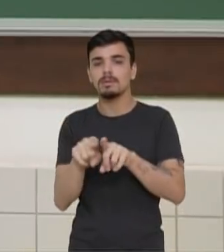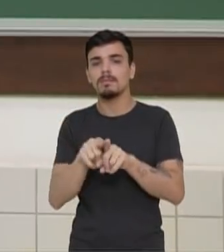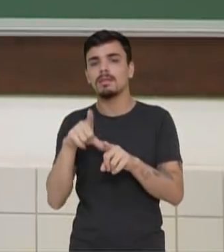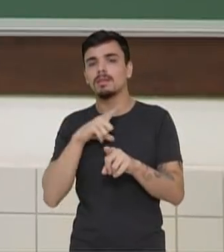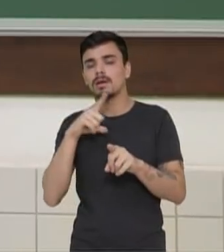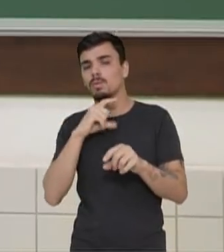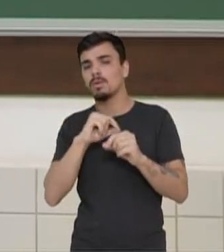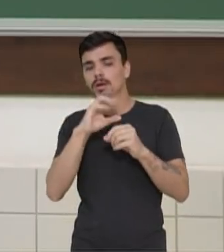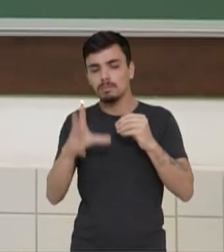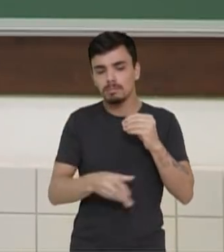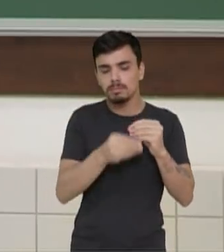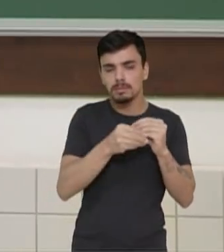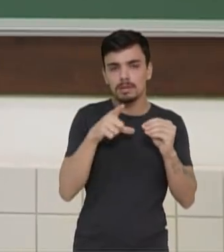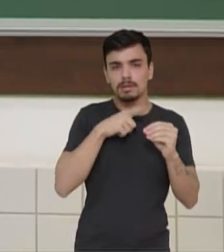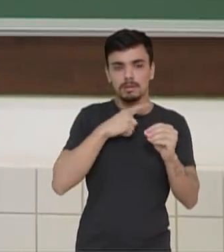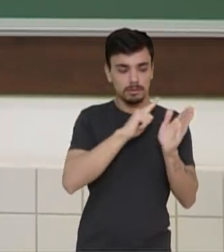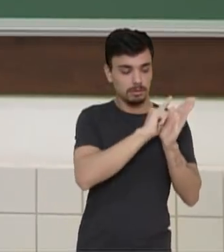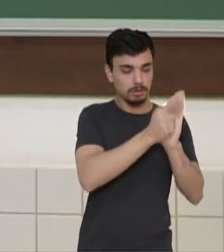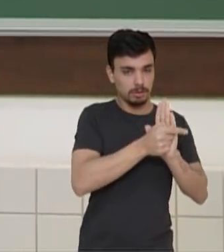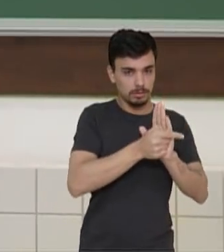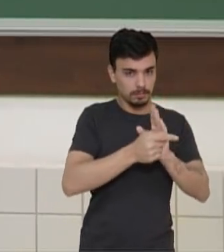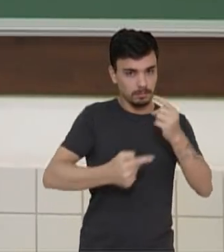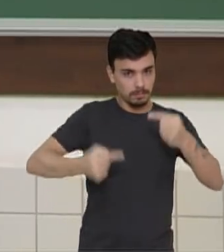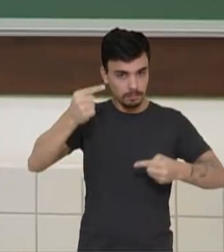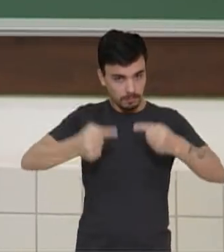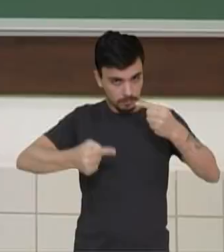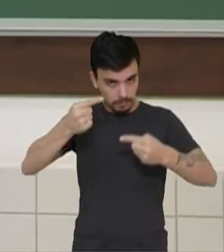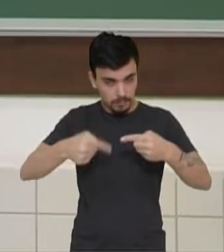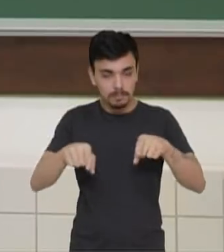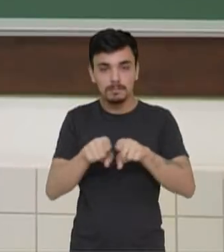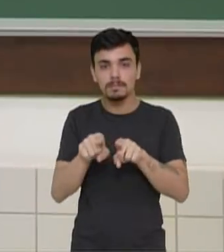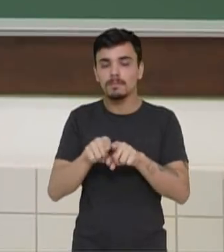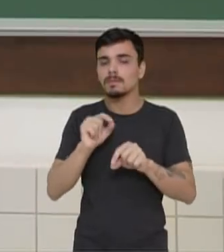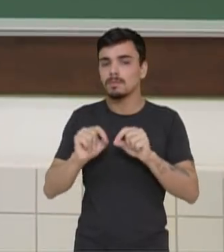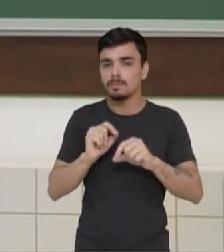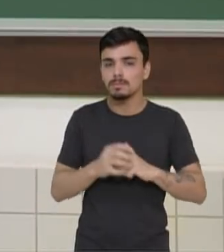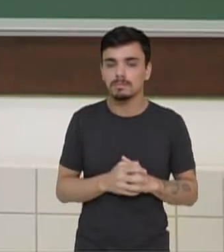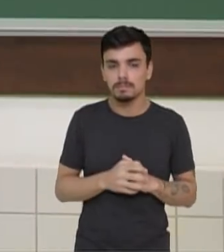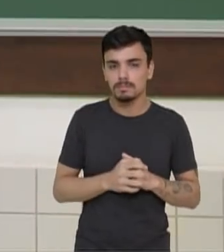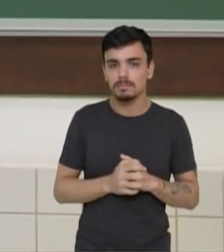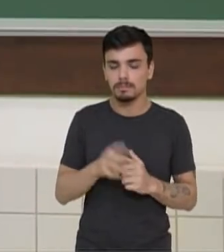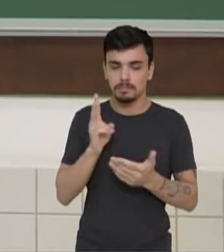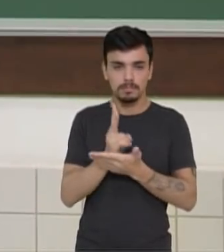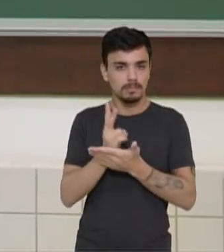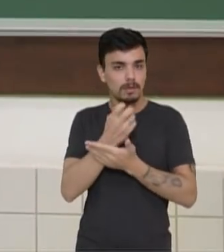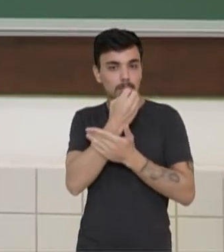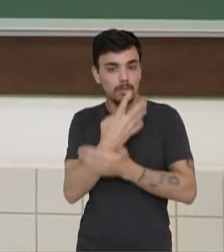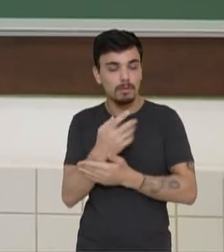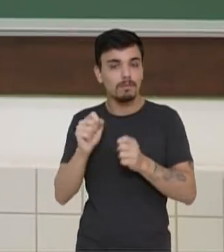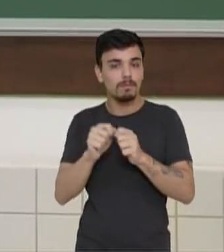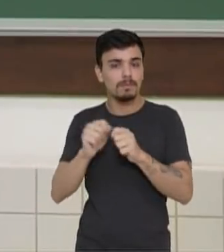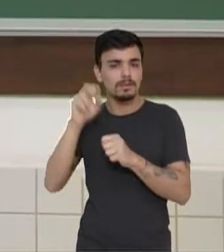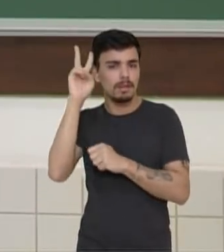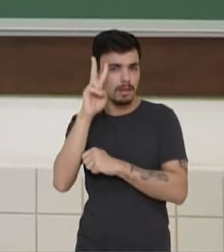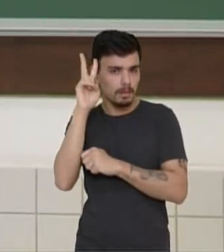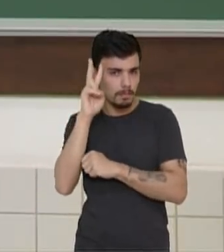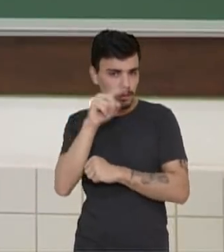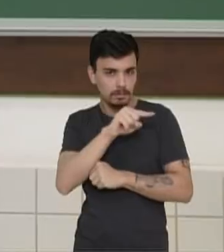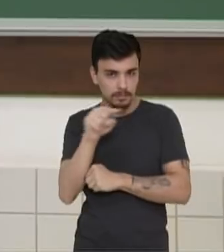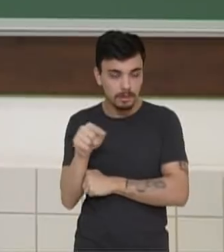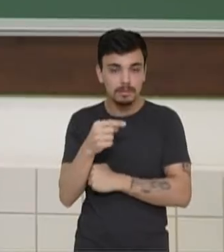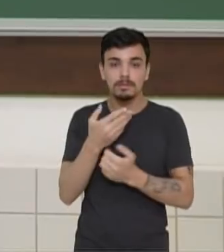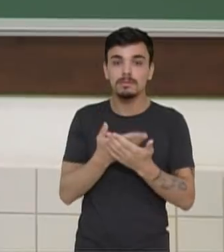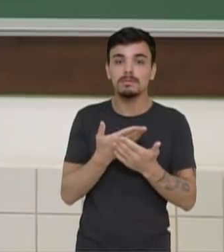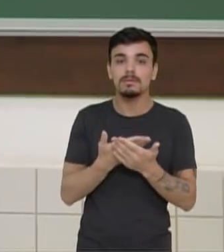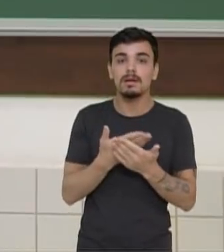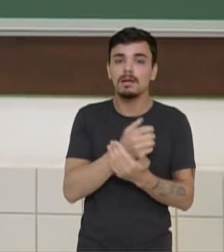que constituem esse gênero discursivo literário. Sempre é bom a gente fazer aquele lembrete, né, para os estudantes